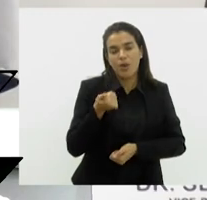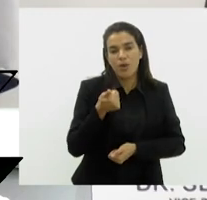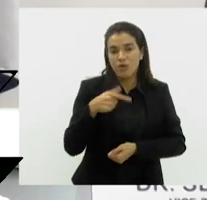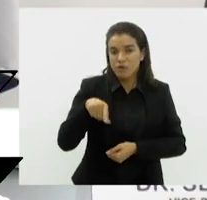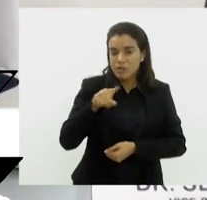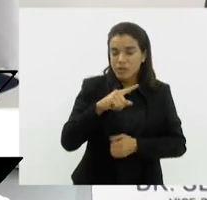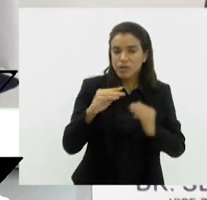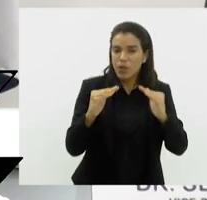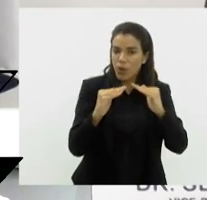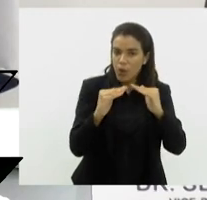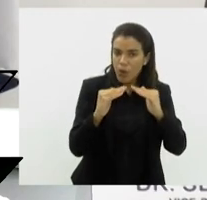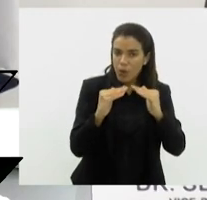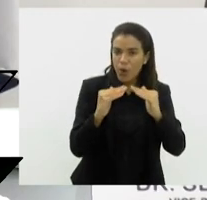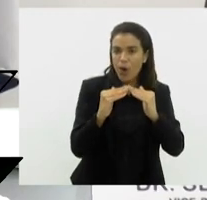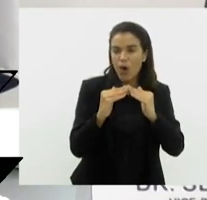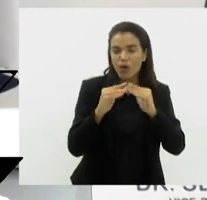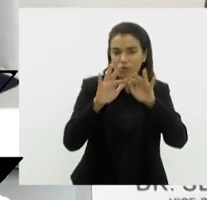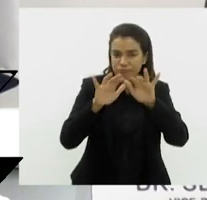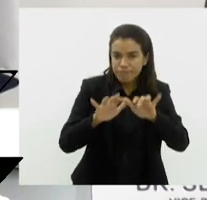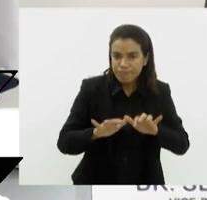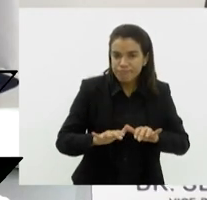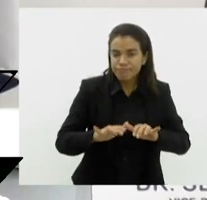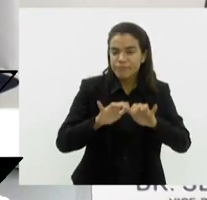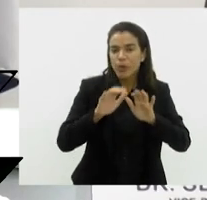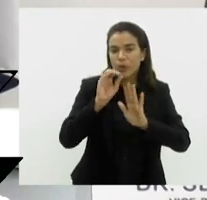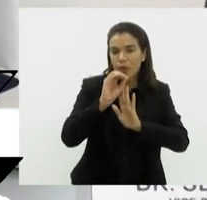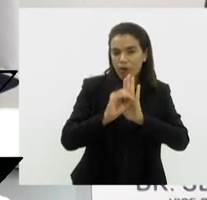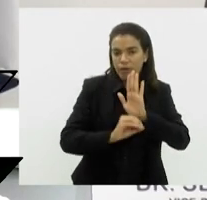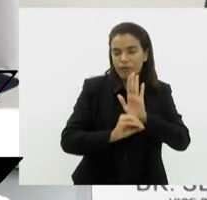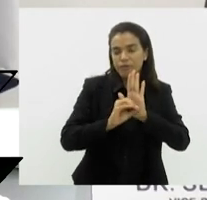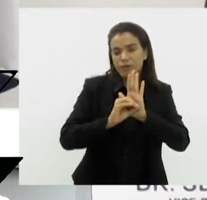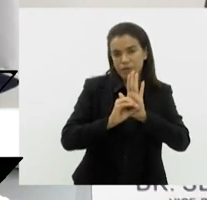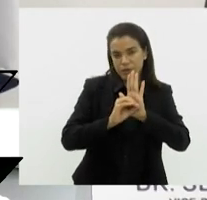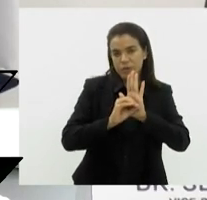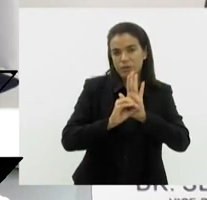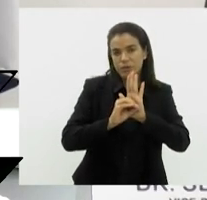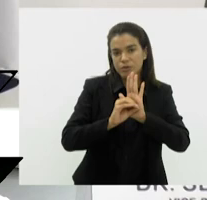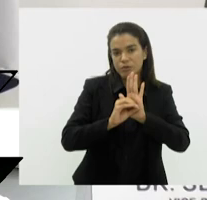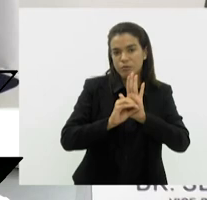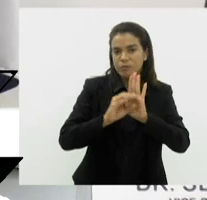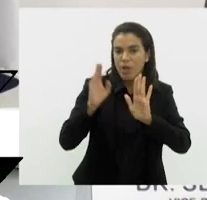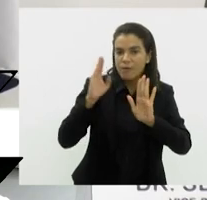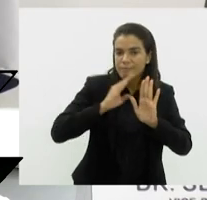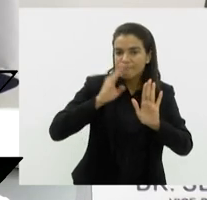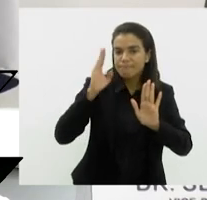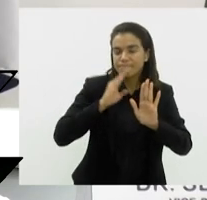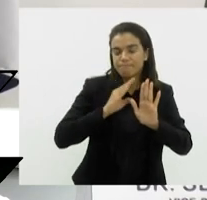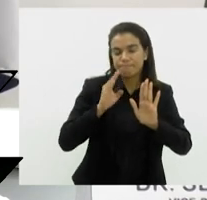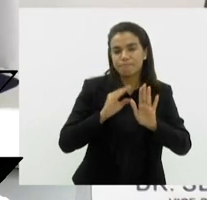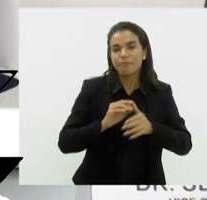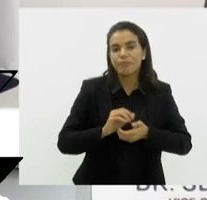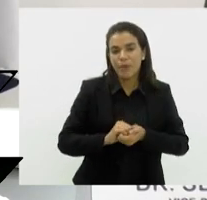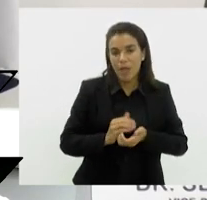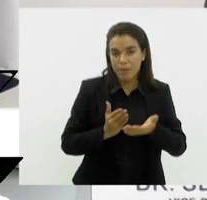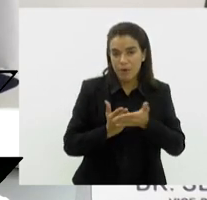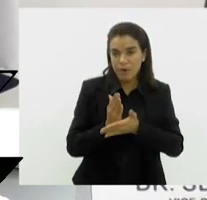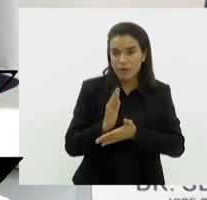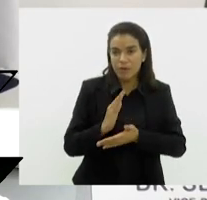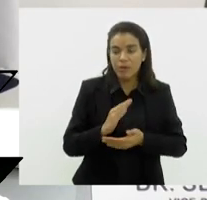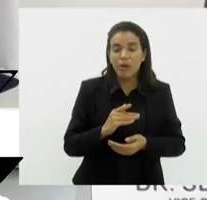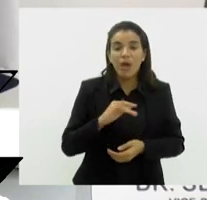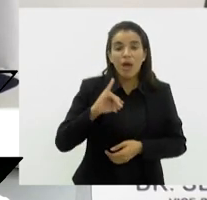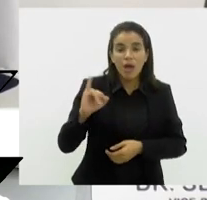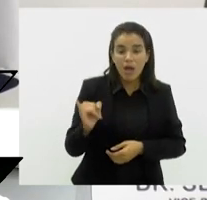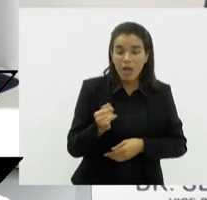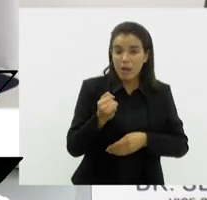aprovam a confecção de ofício para. Que seja baixado em diligência, permaneçam como estão, aprovado. Aproveito o ensejo